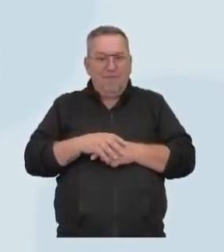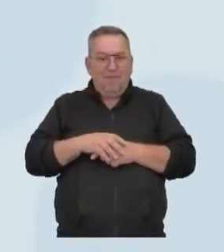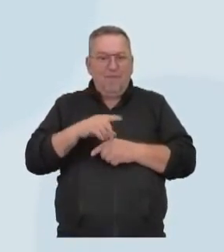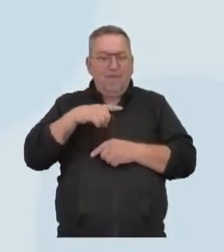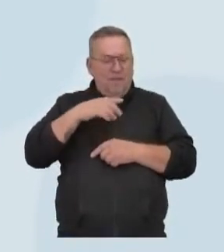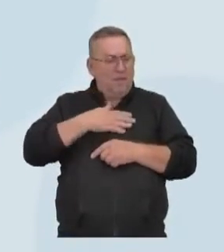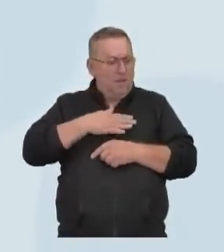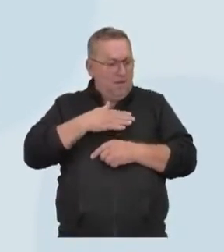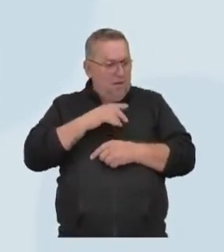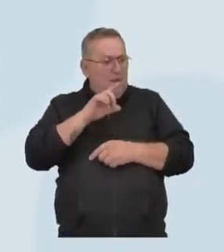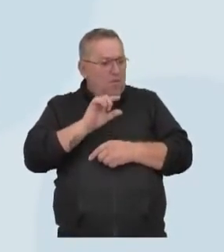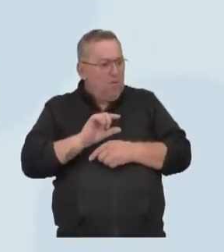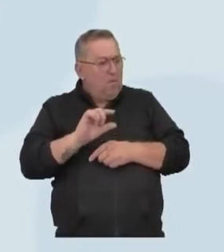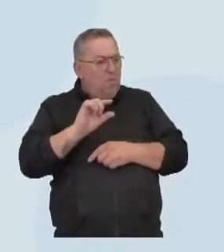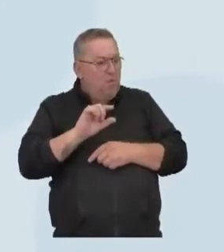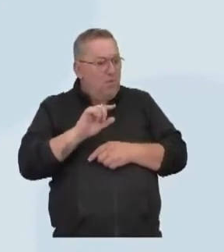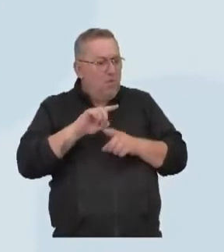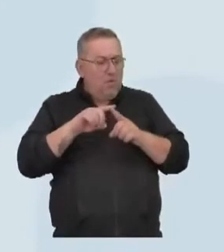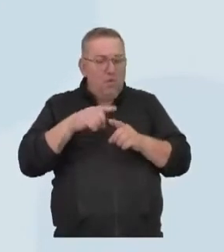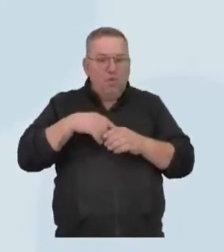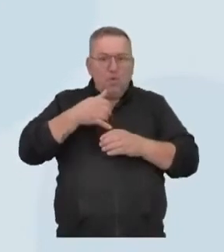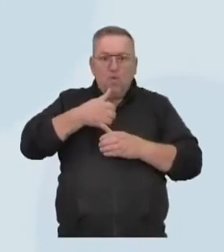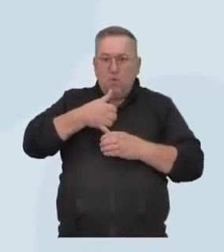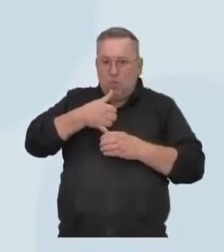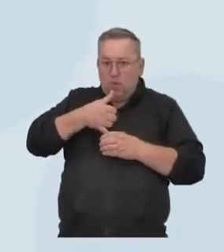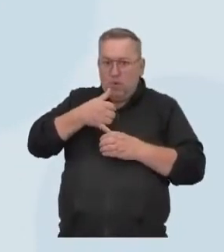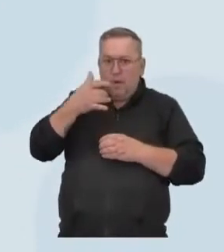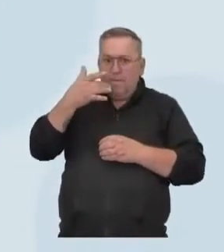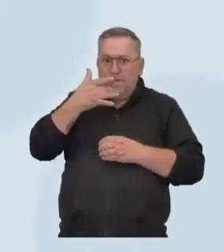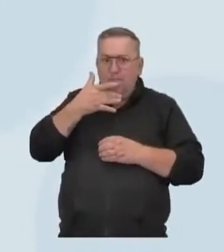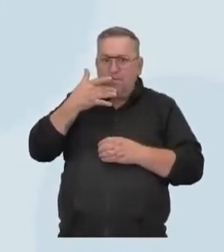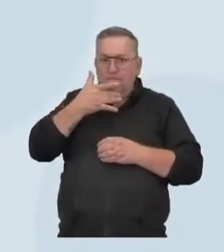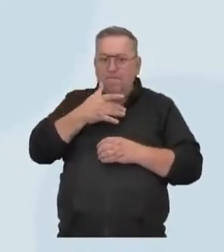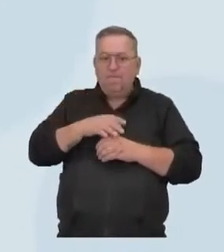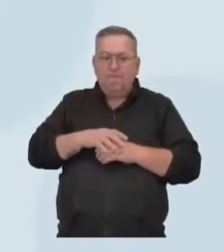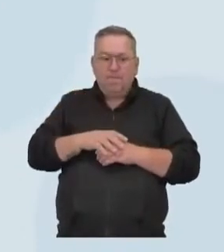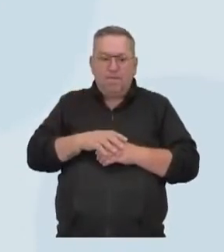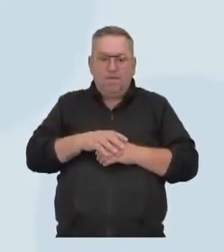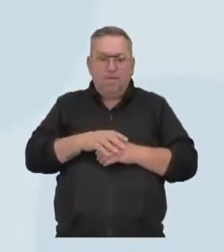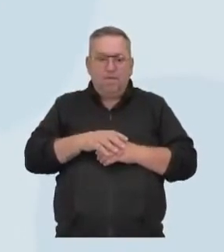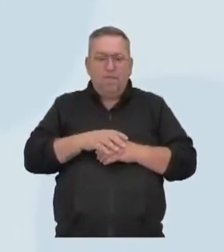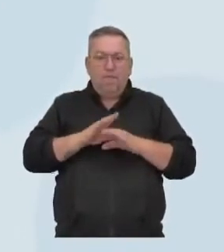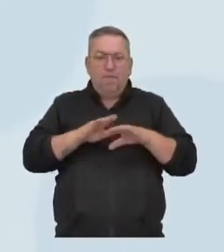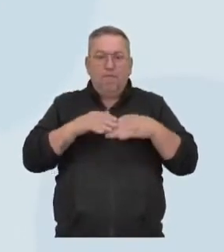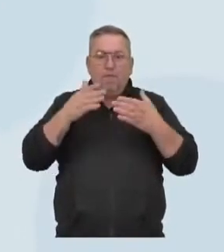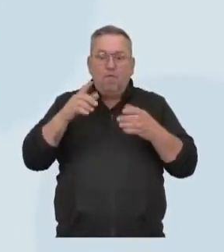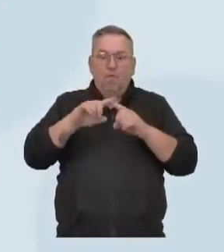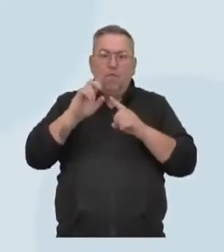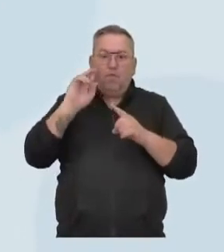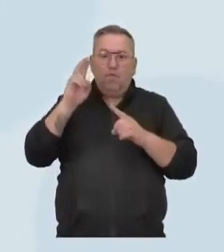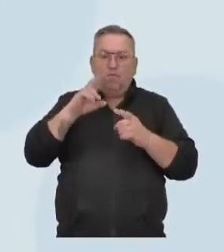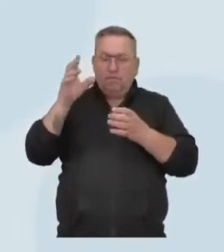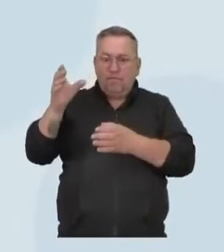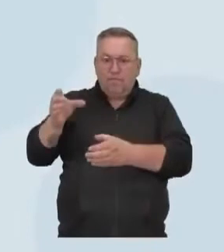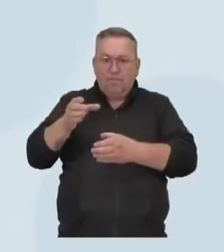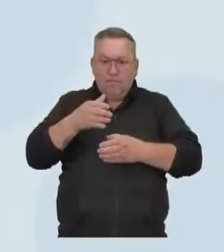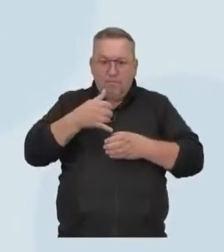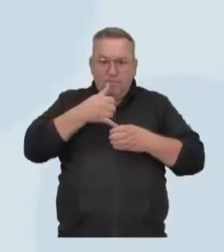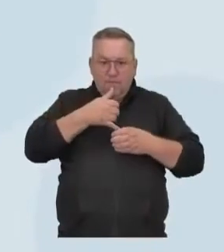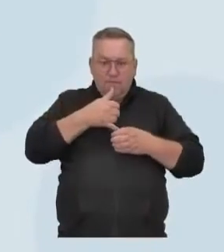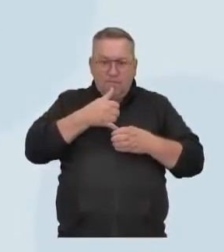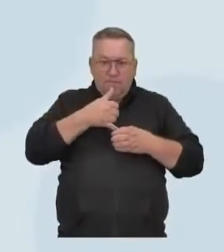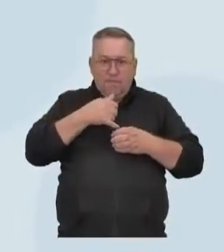descanse um pouco. Venha tomar um amargo, é um instantinho. Crioulo? O andante, agradecido à sorte, aceitava, menos